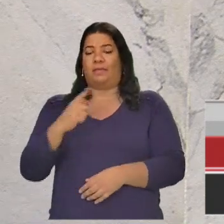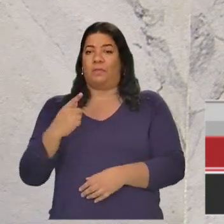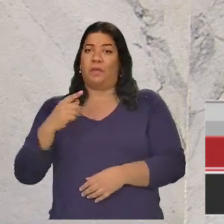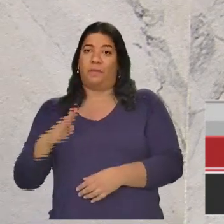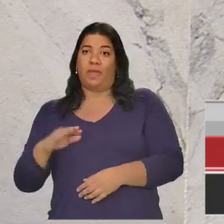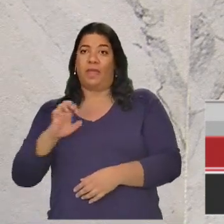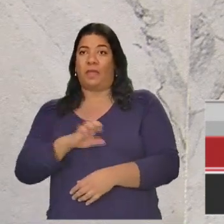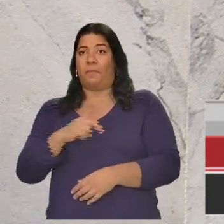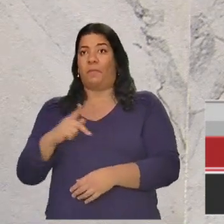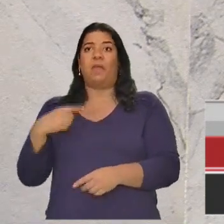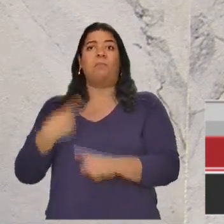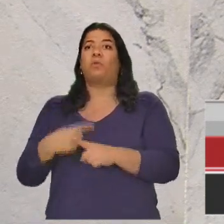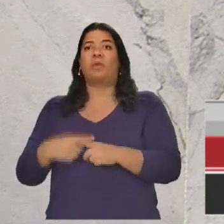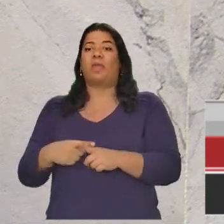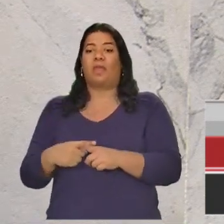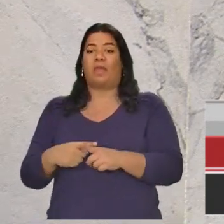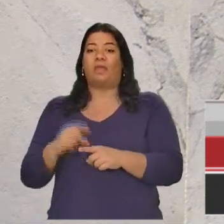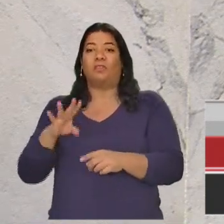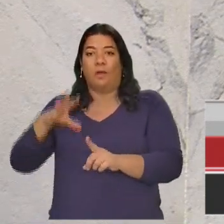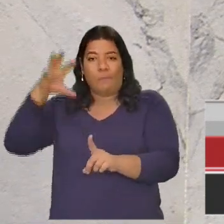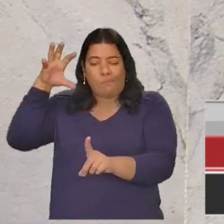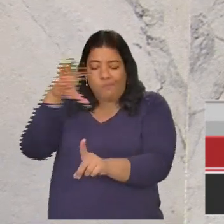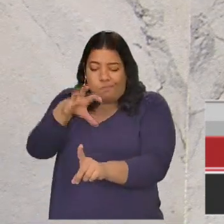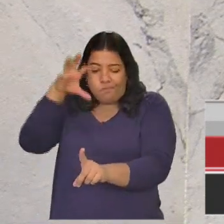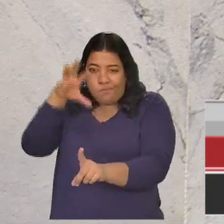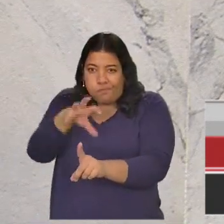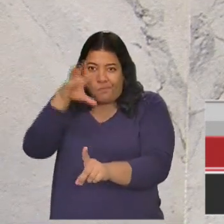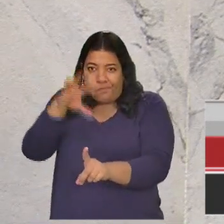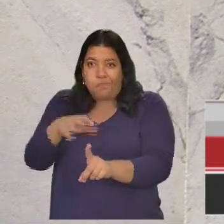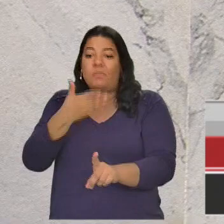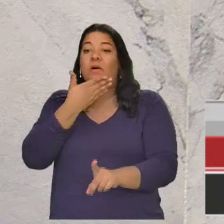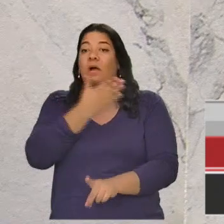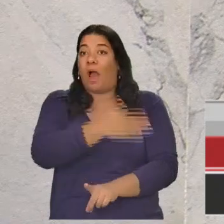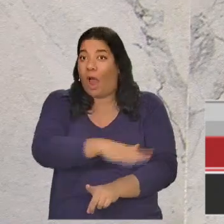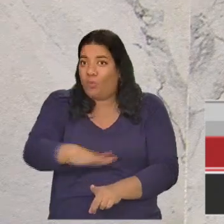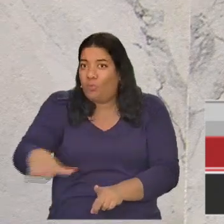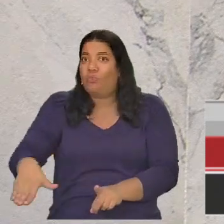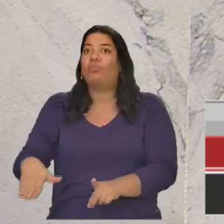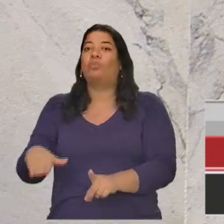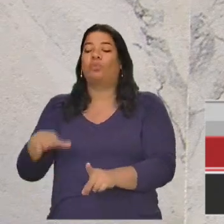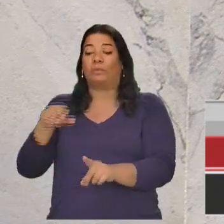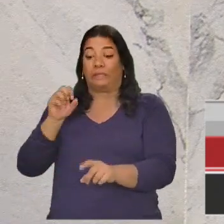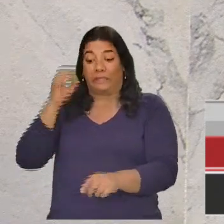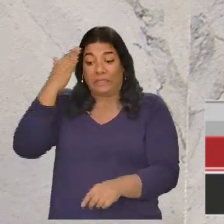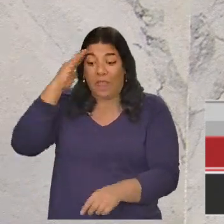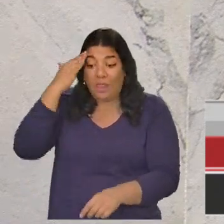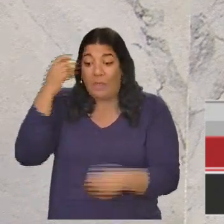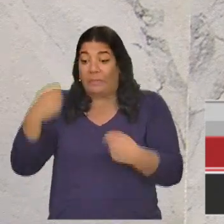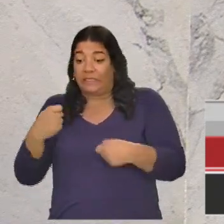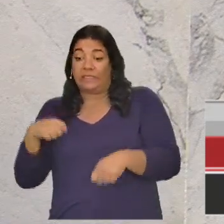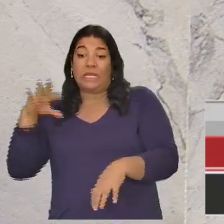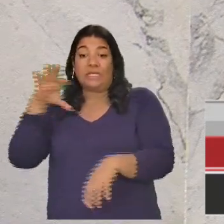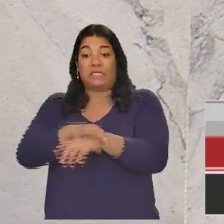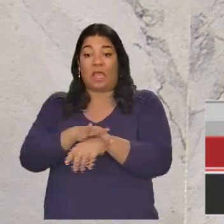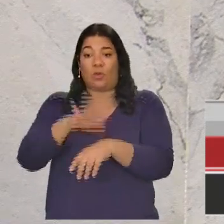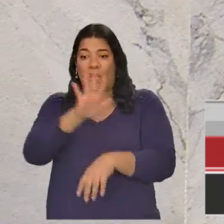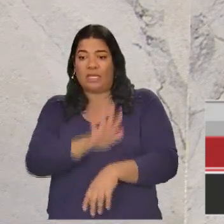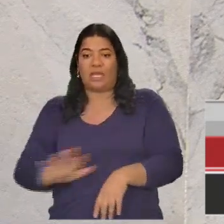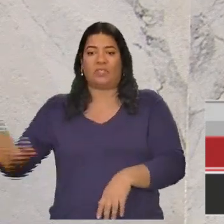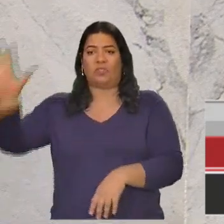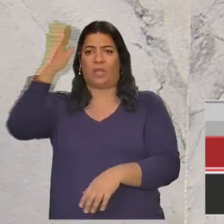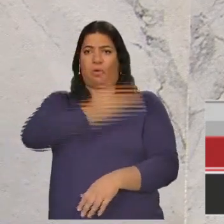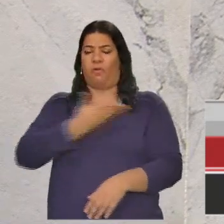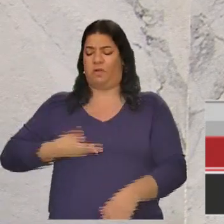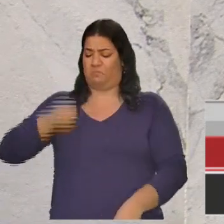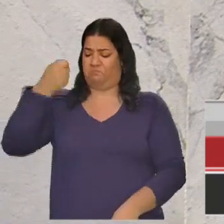universitário justamente para inculcar nos nossos alunos a ideologia de segurança nacional o estado autoritário